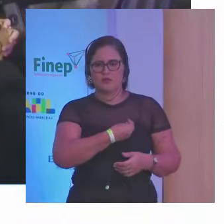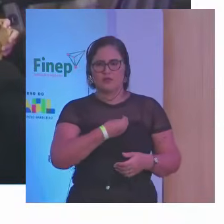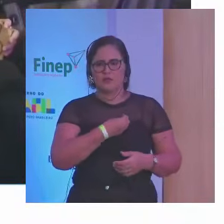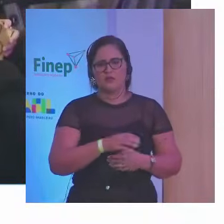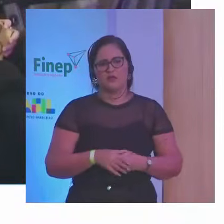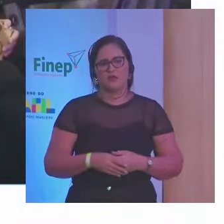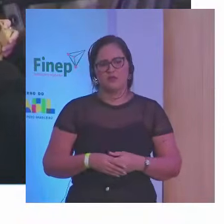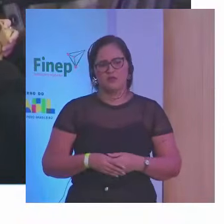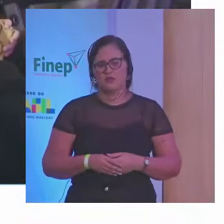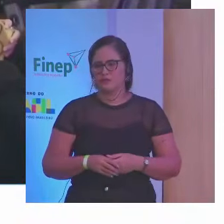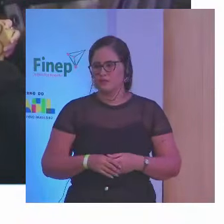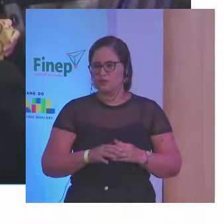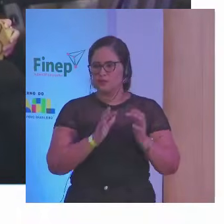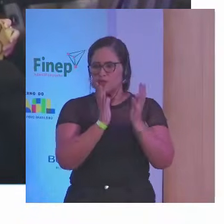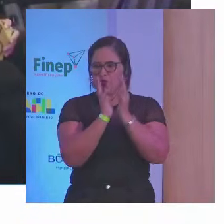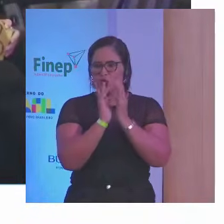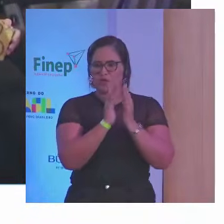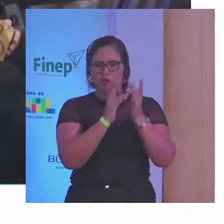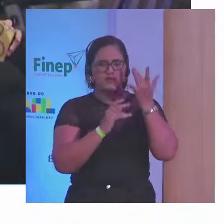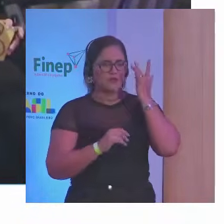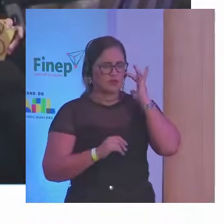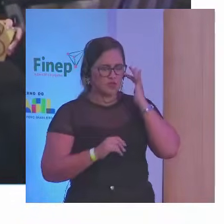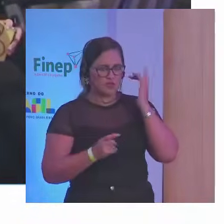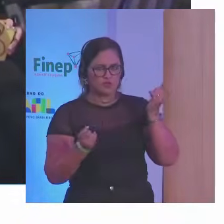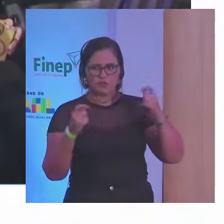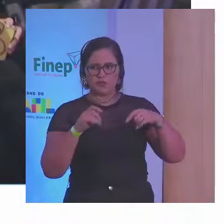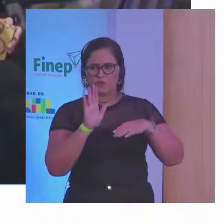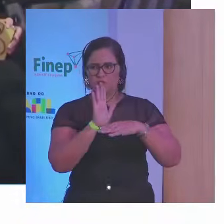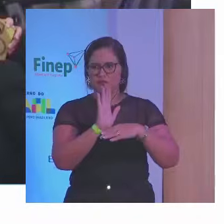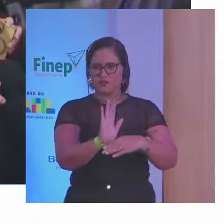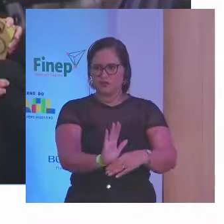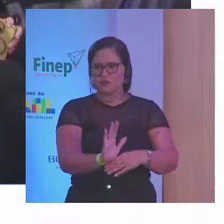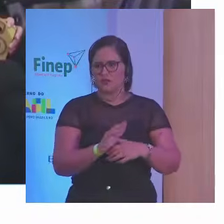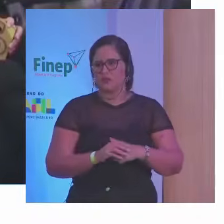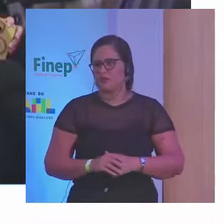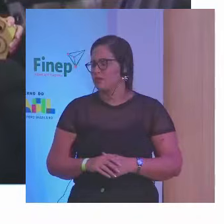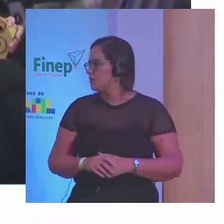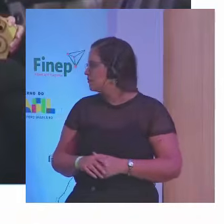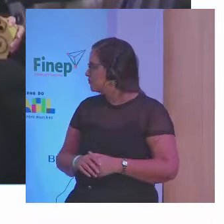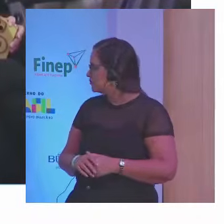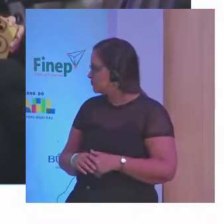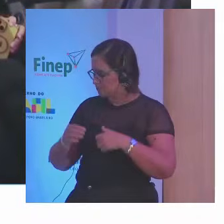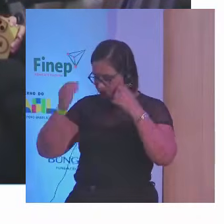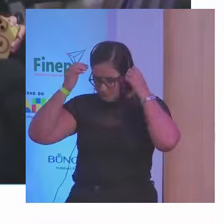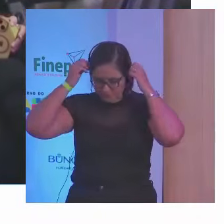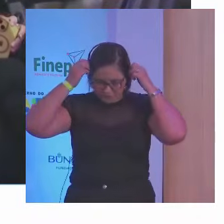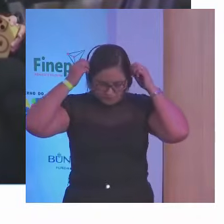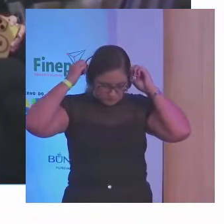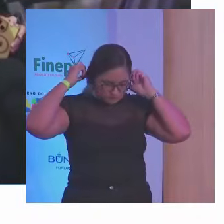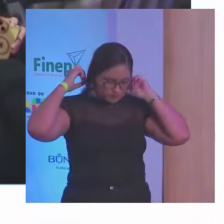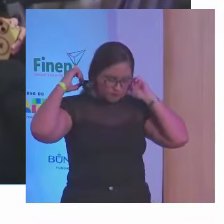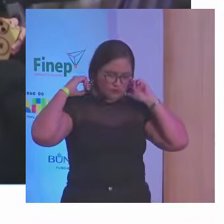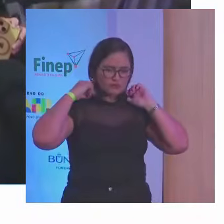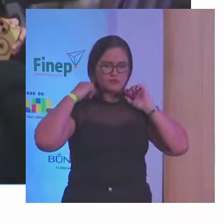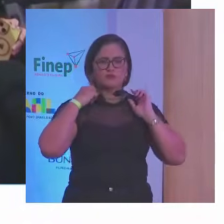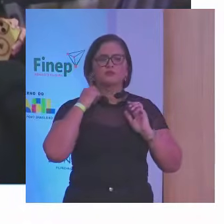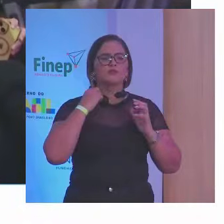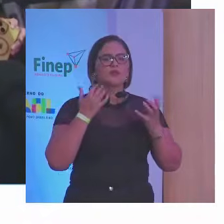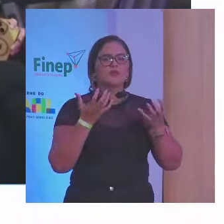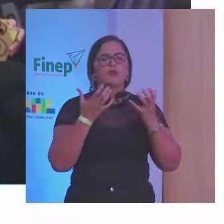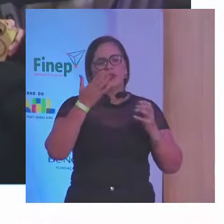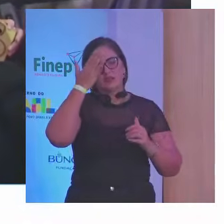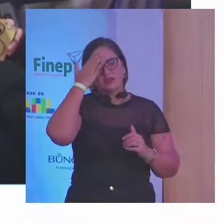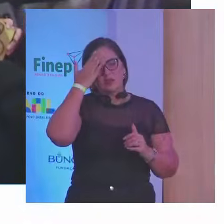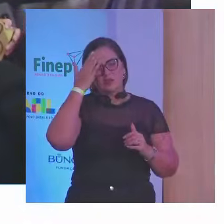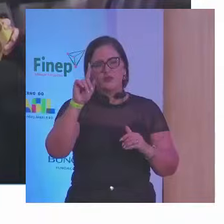think can help? And professor Andrei, eu queria saber um pouco sobre o que você acha,